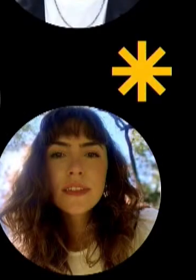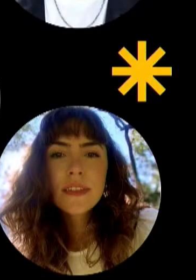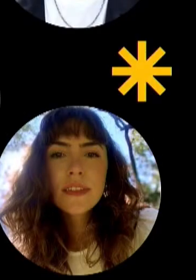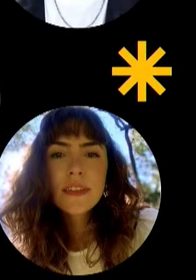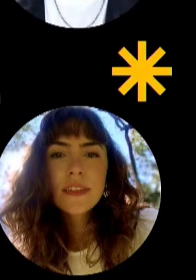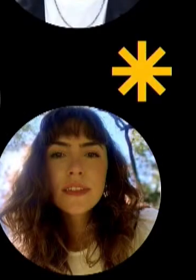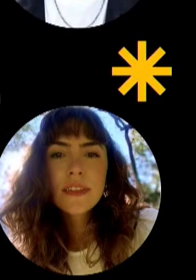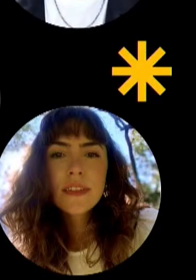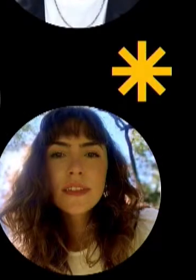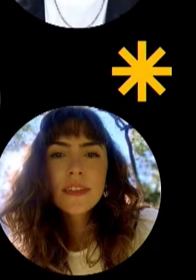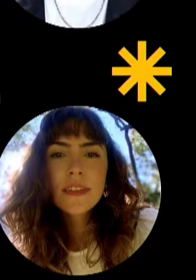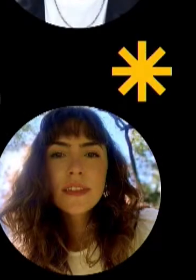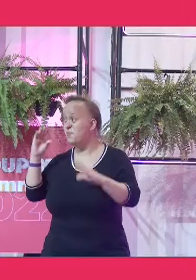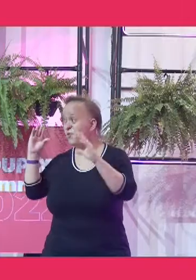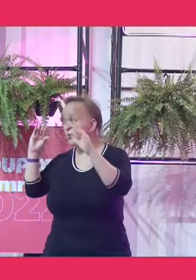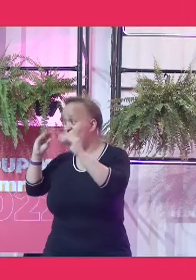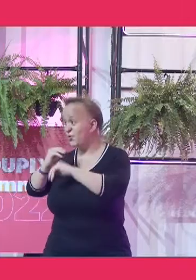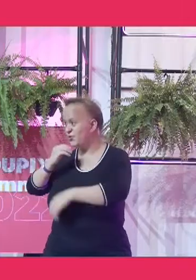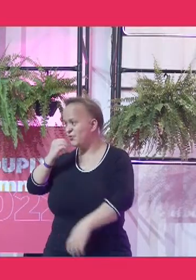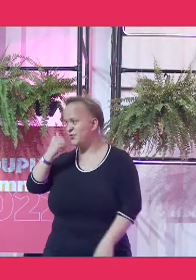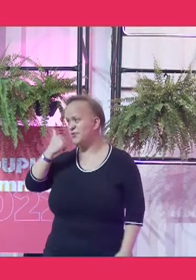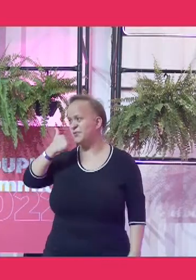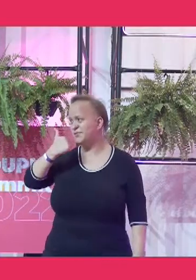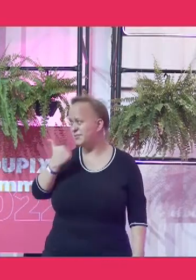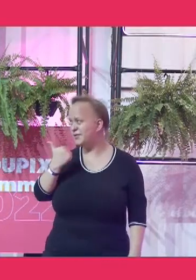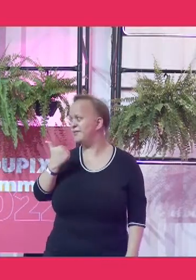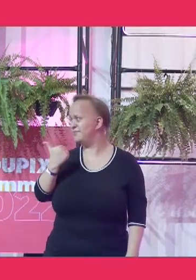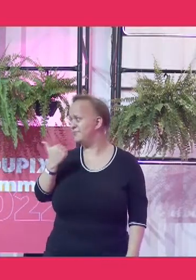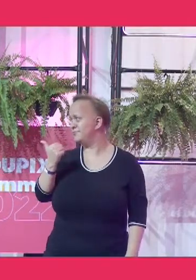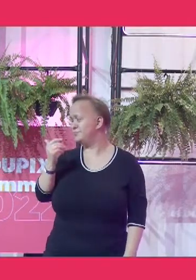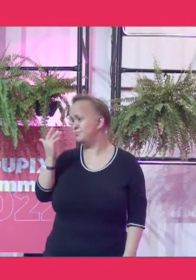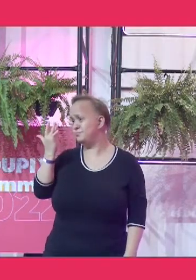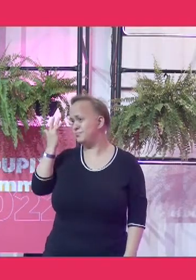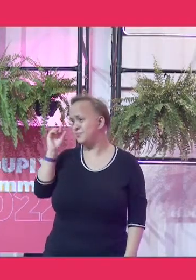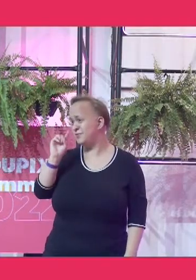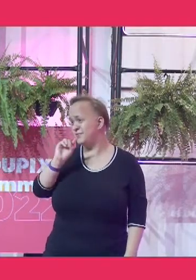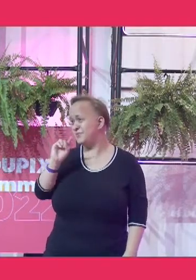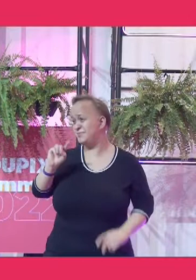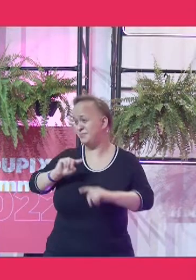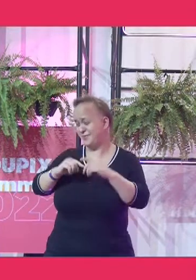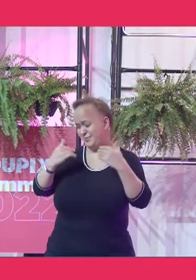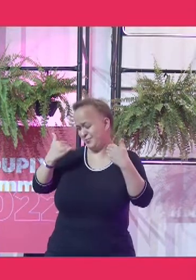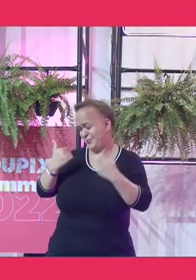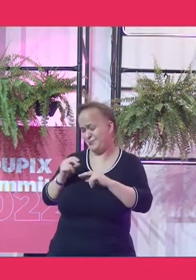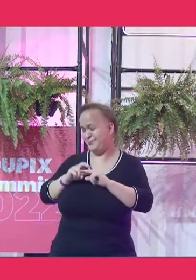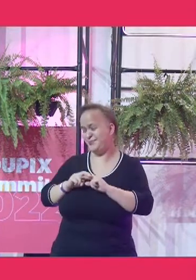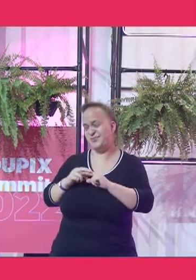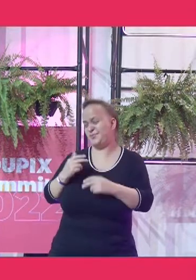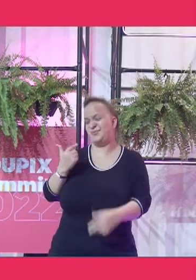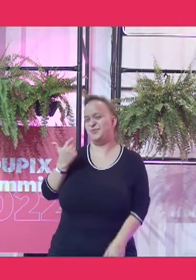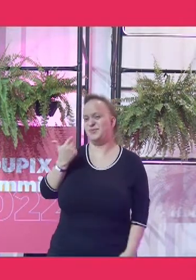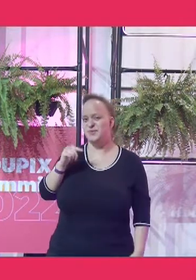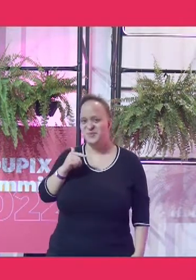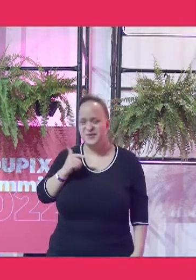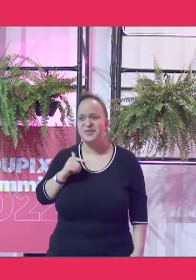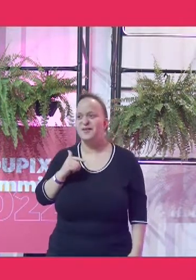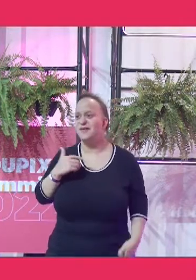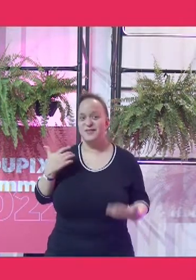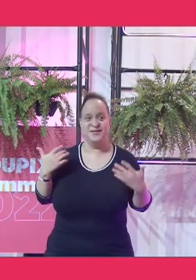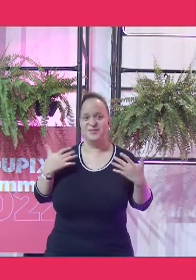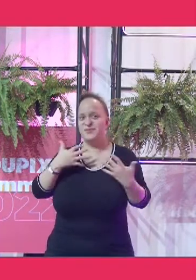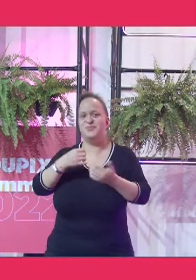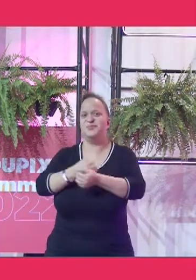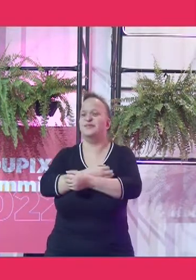Gente, boa noite, tudo bem? Não sei vocês, mas eu não tenho nem roupa para estar sentada aqui. Eu tô assim, ó,